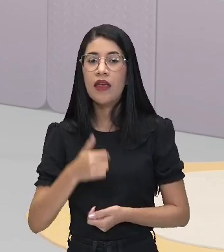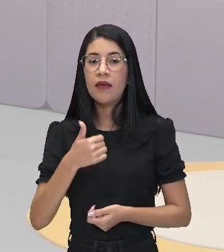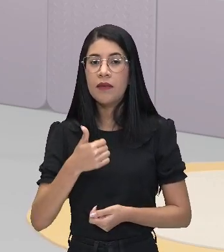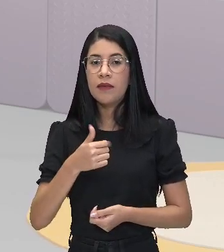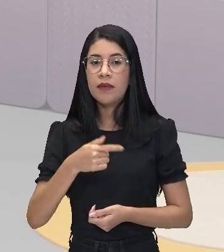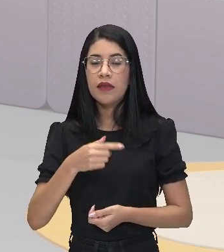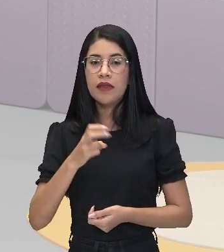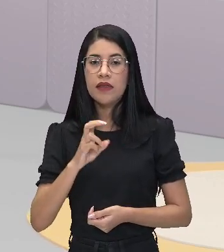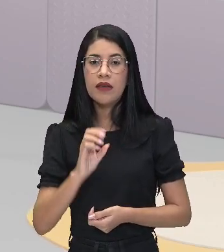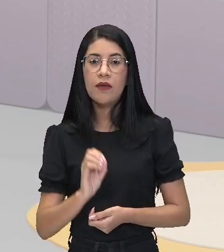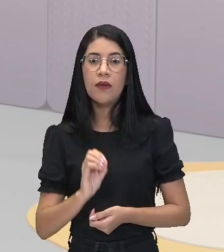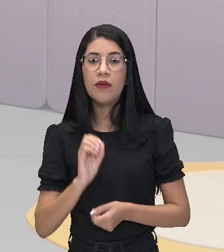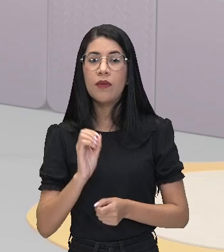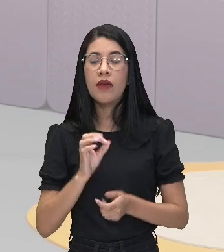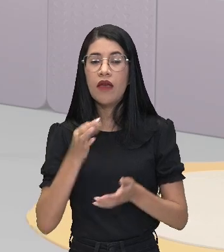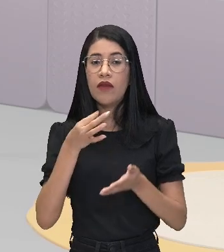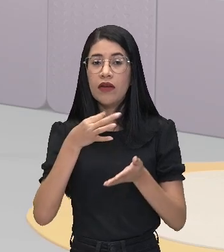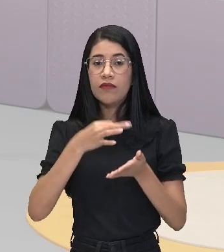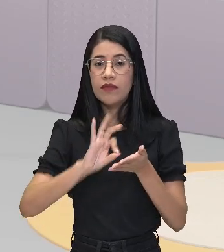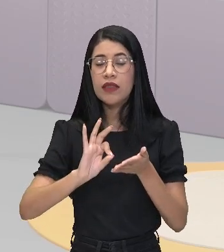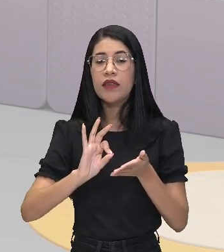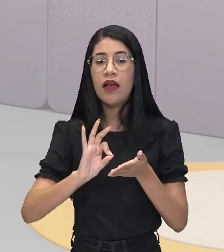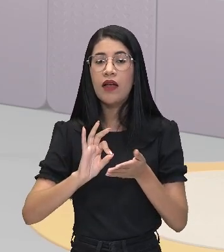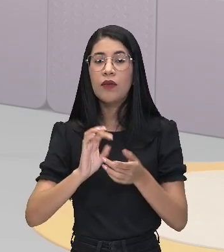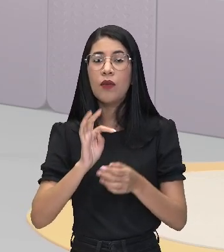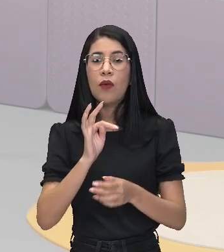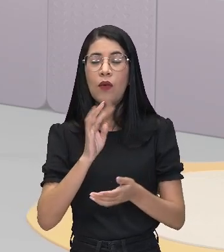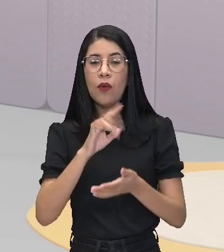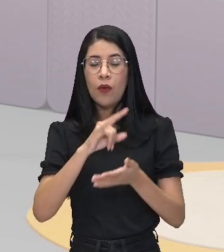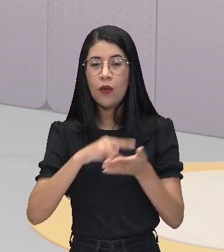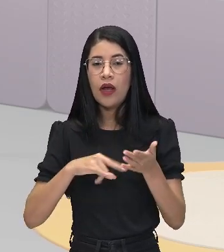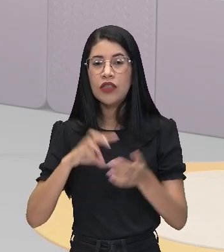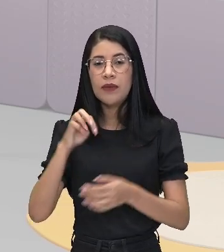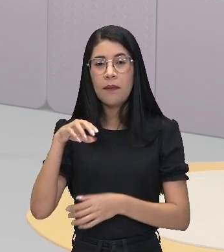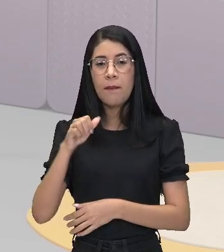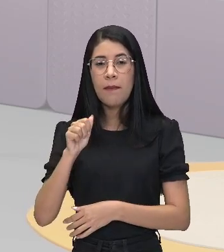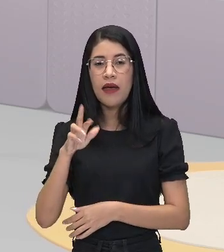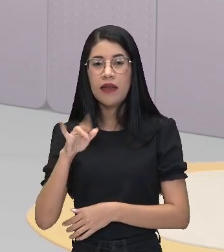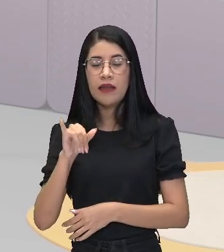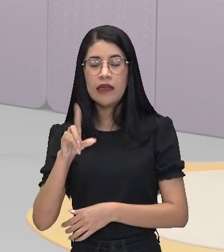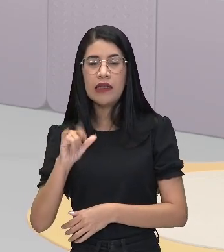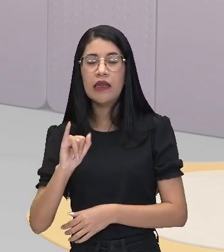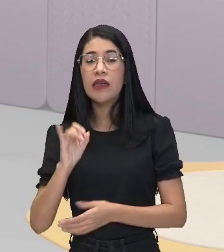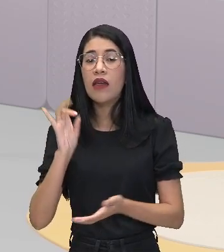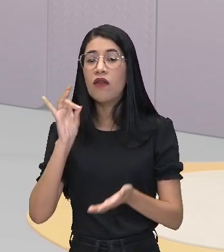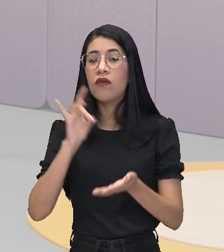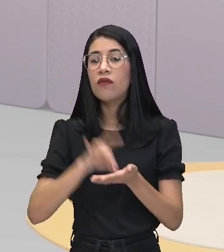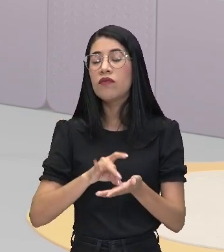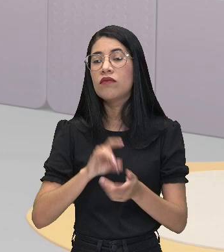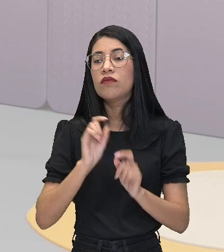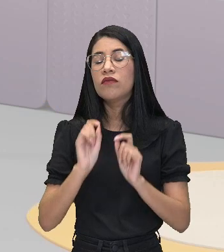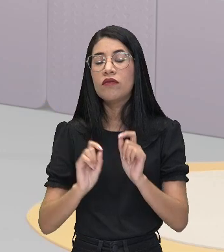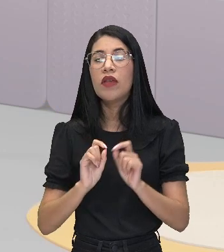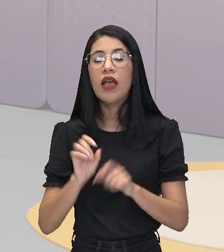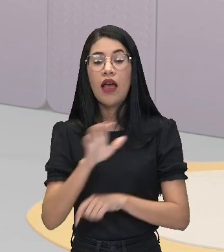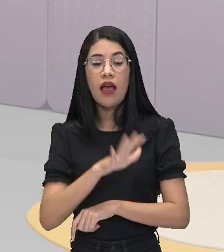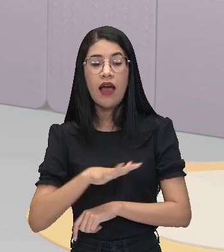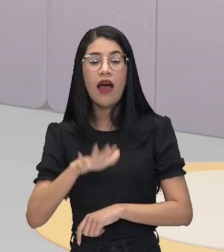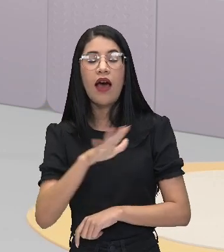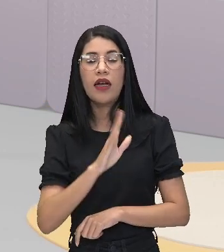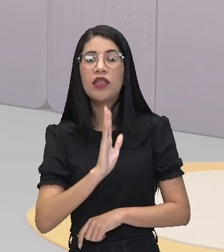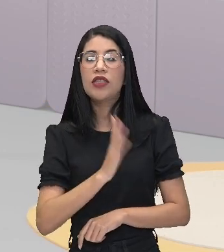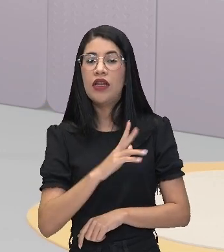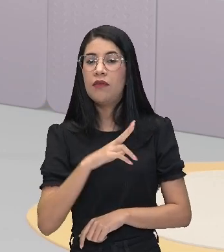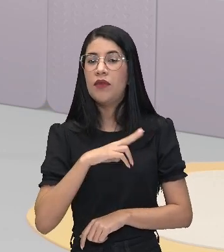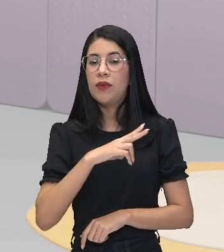1750 é assinado o Tratado de Madrid, que meio que oficializa que essa região, já ocupada pelos